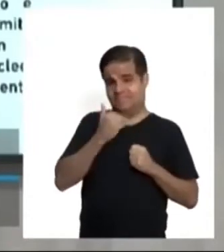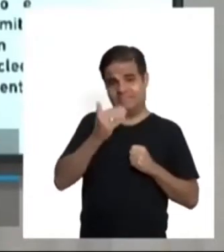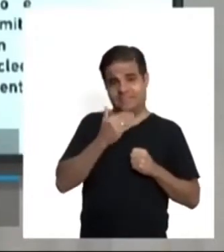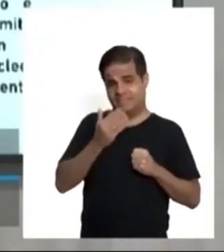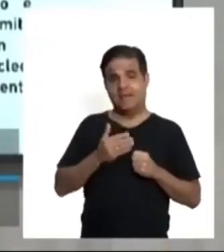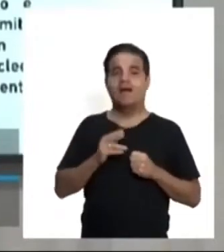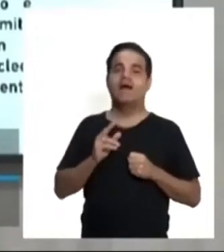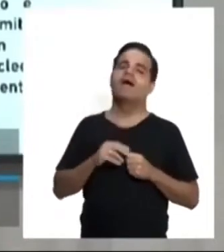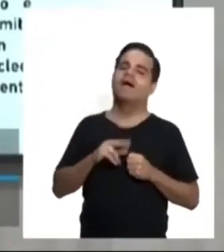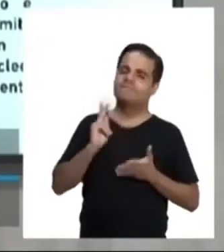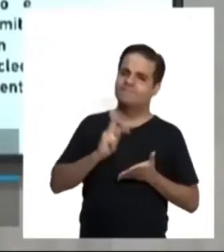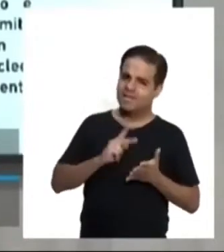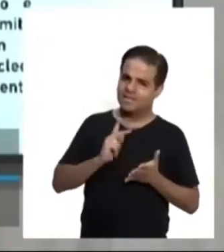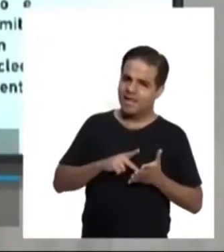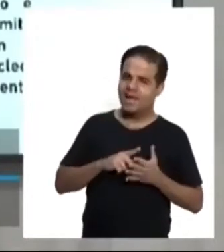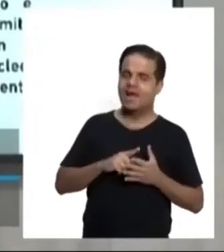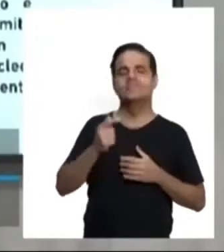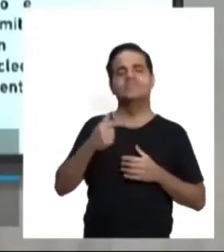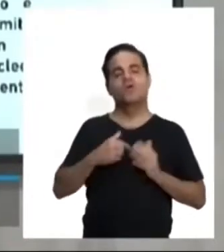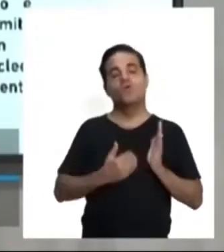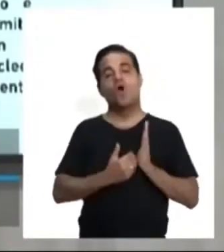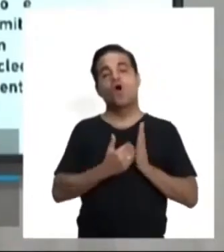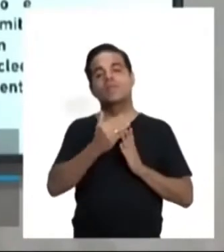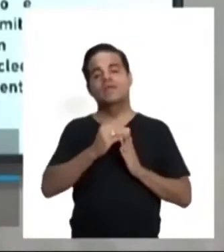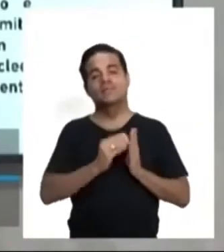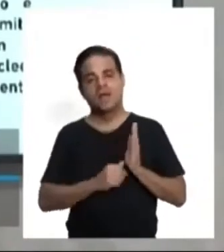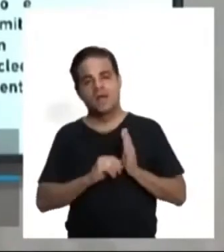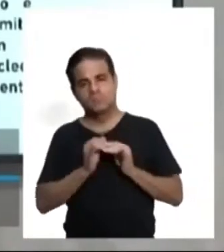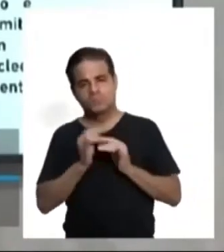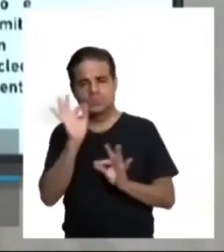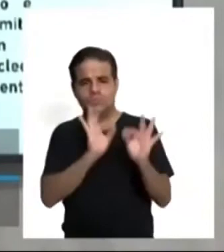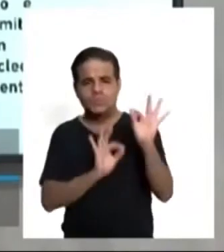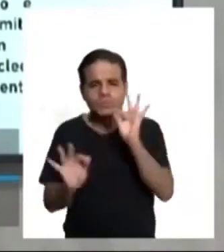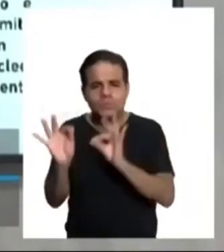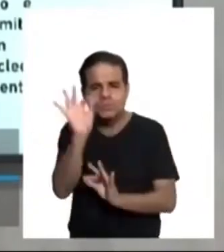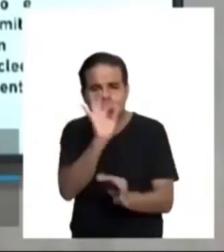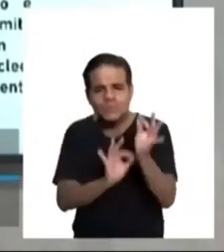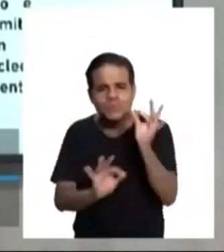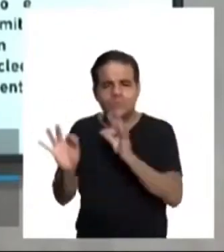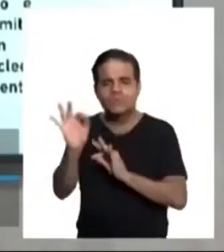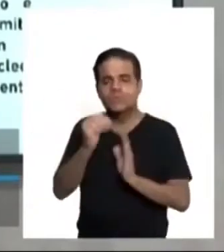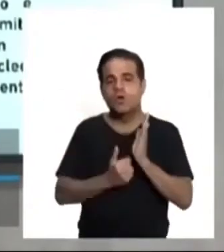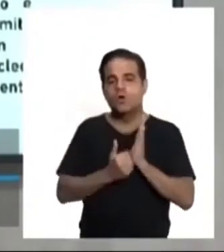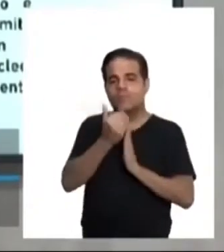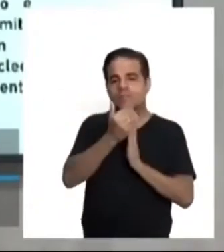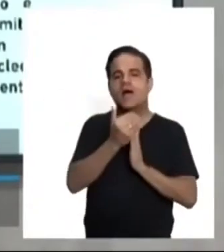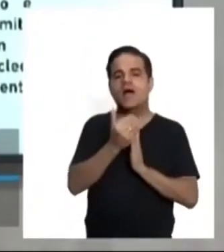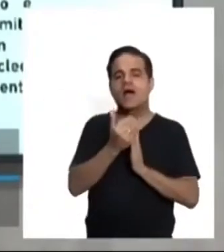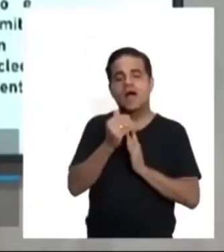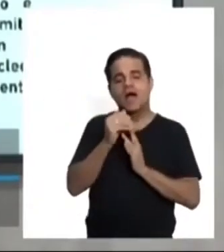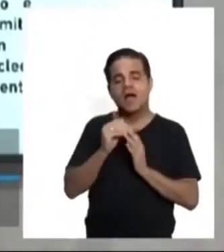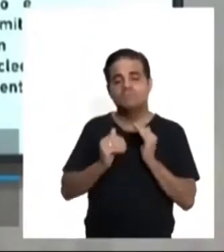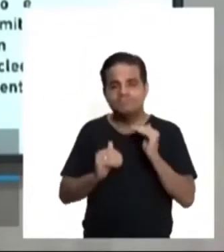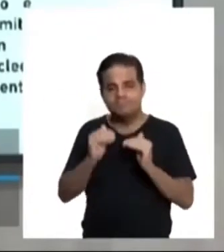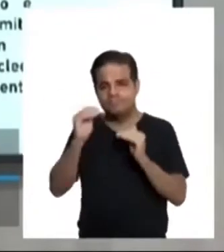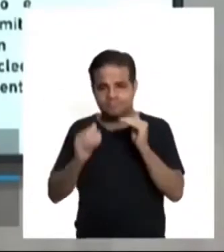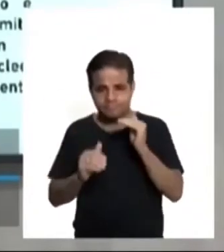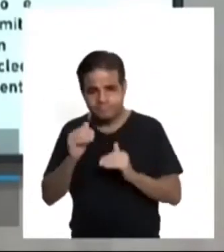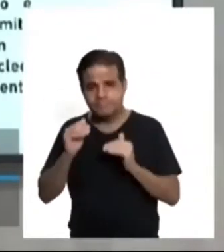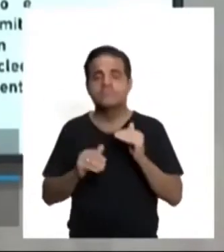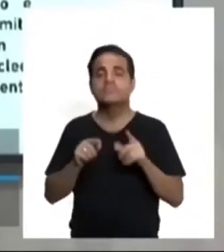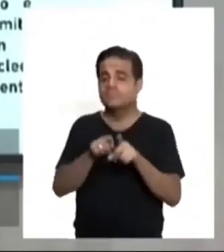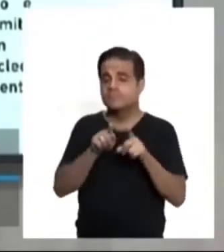Ah, verdade. Então eu vou aumentar o excesso de partículas do núcleo e eu vou então aumentar a instabilidade.